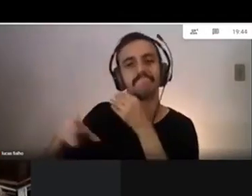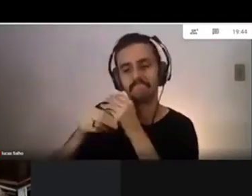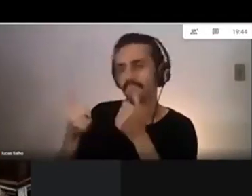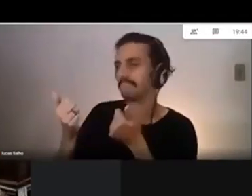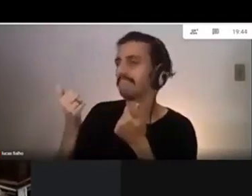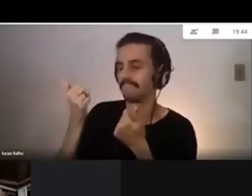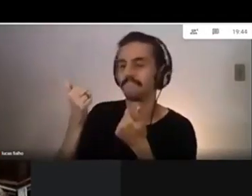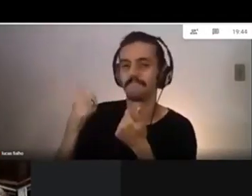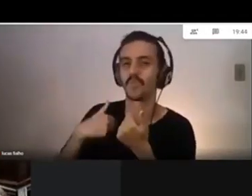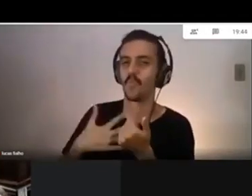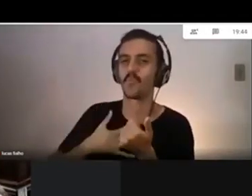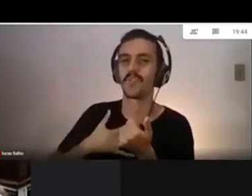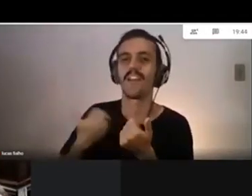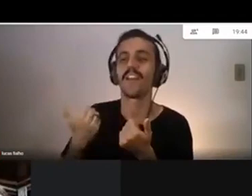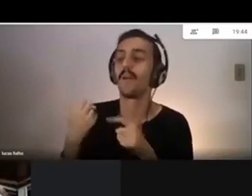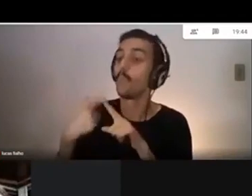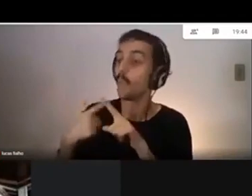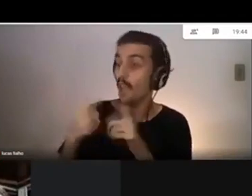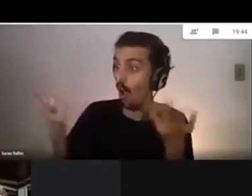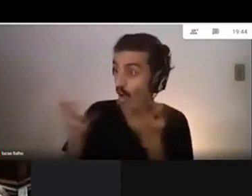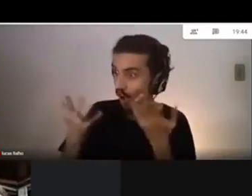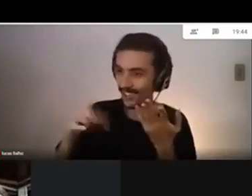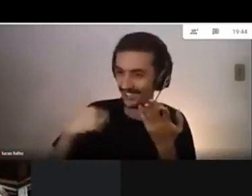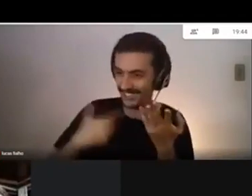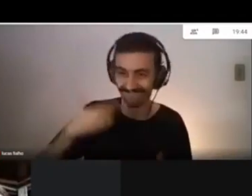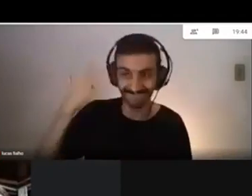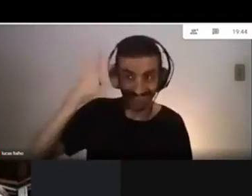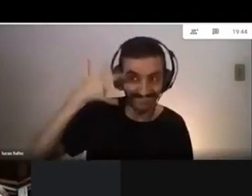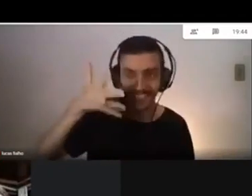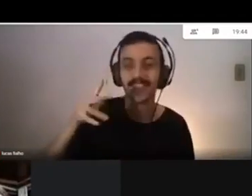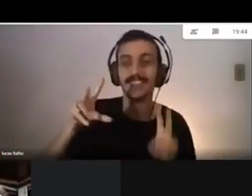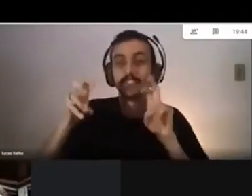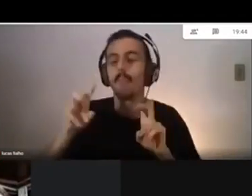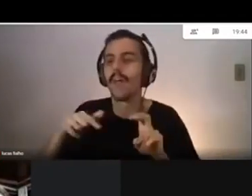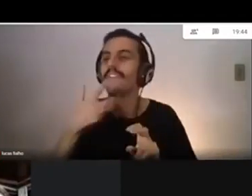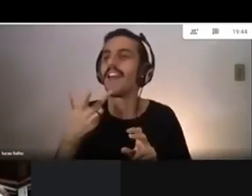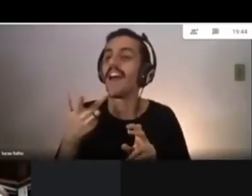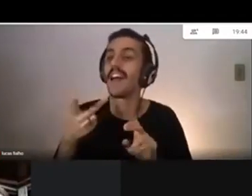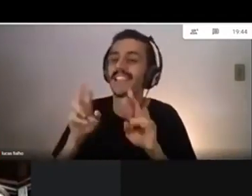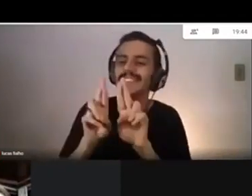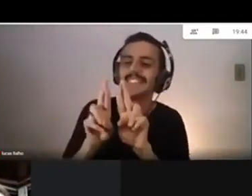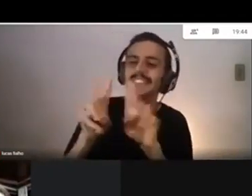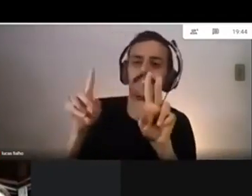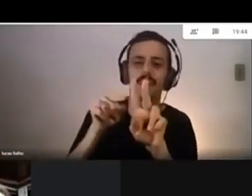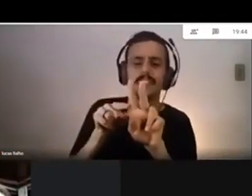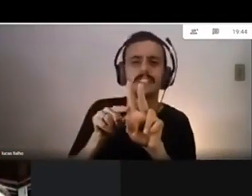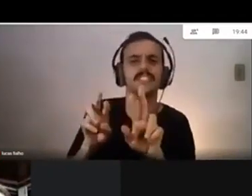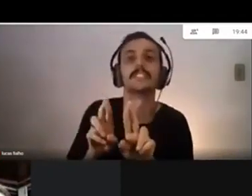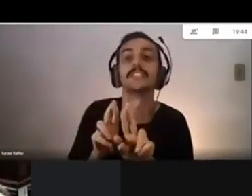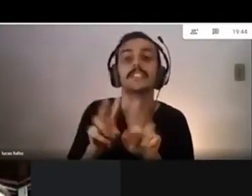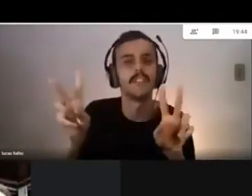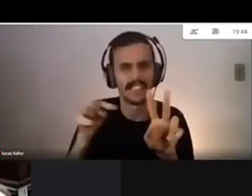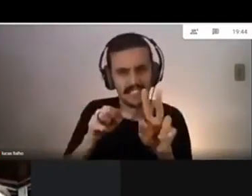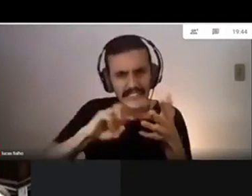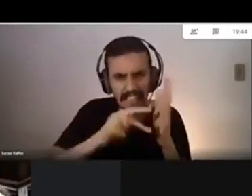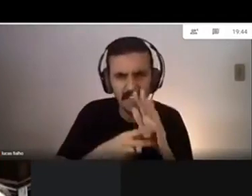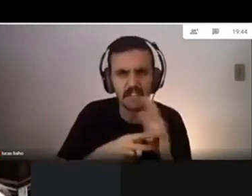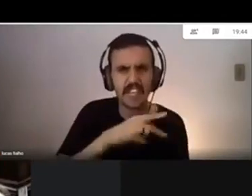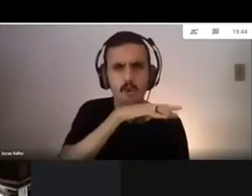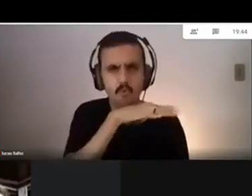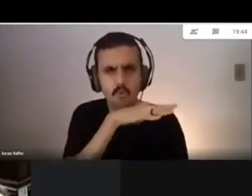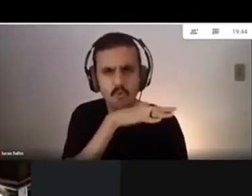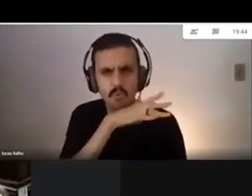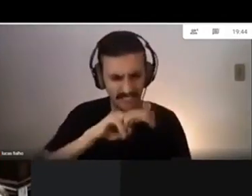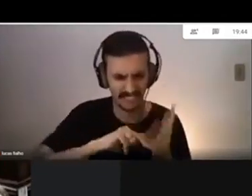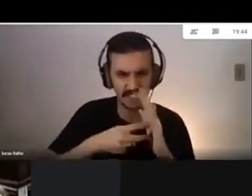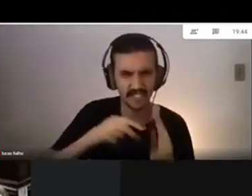o diferente e que nem sempre o diferente vai ser algo que vai ser ruim, né? Mas que